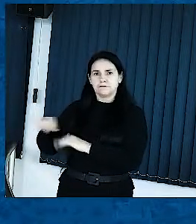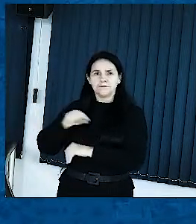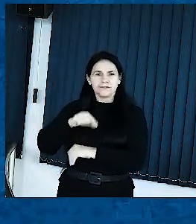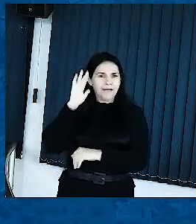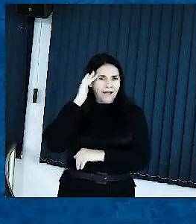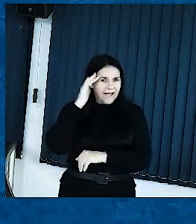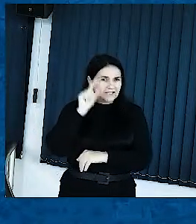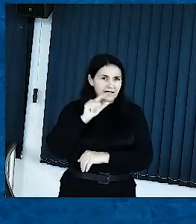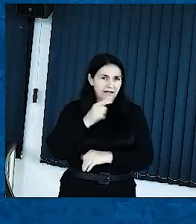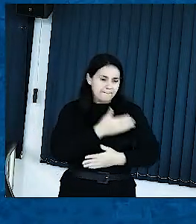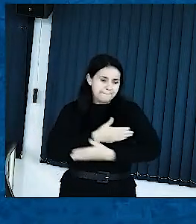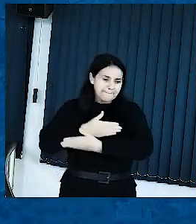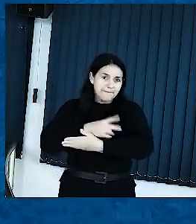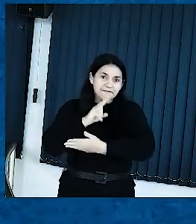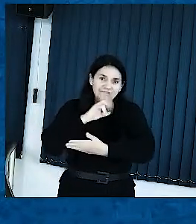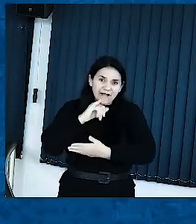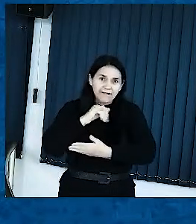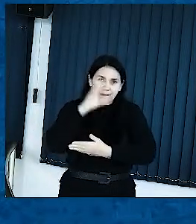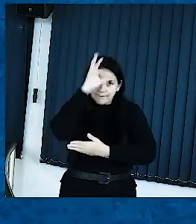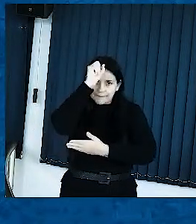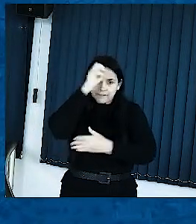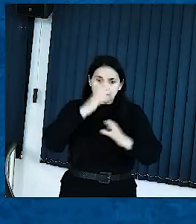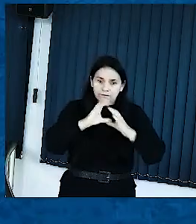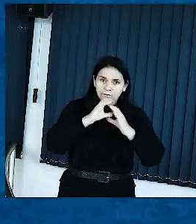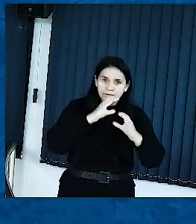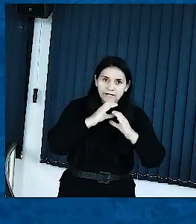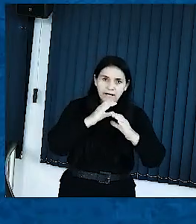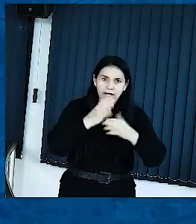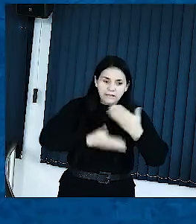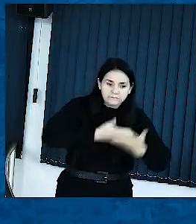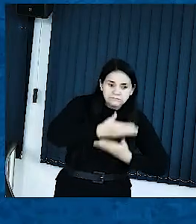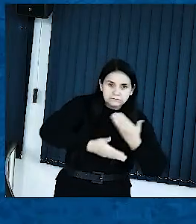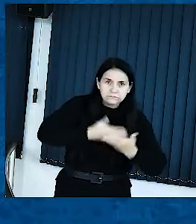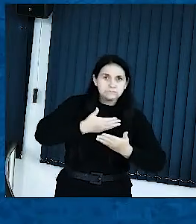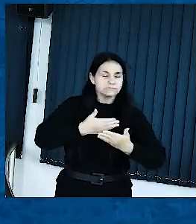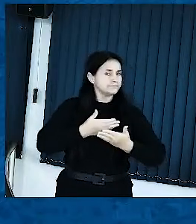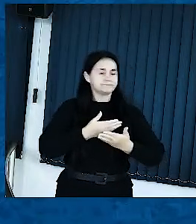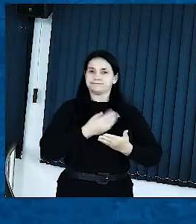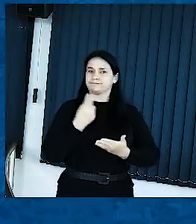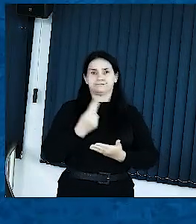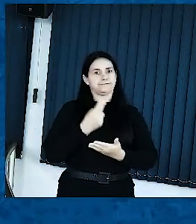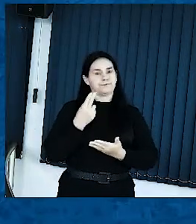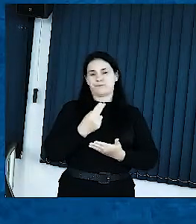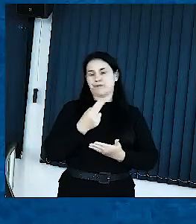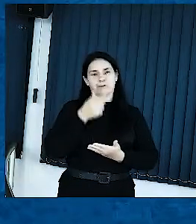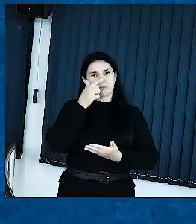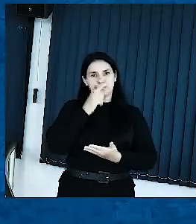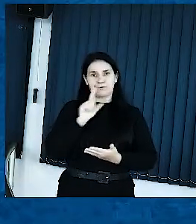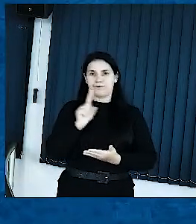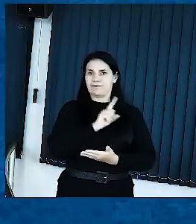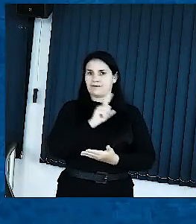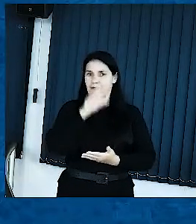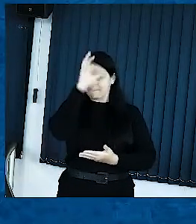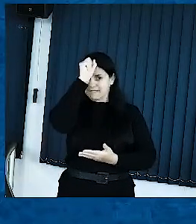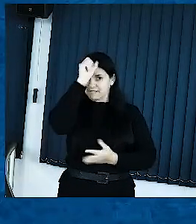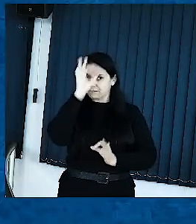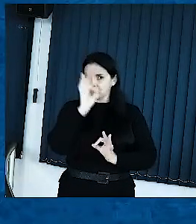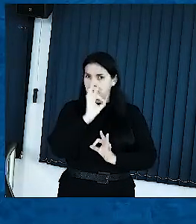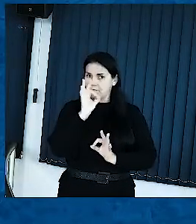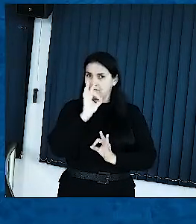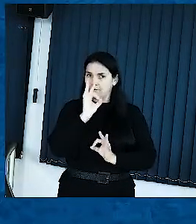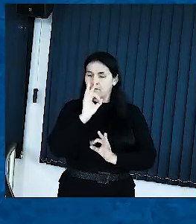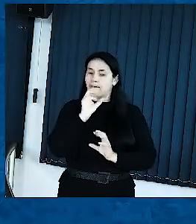Vocês acham que esse bebê vai aprender a interagir? Ele não vai interagir, ele não vai aprender. Ele até